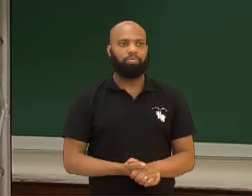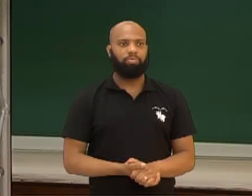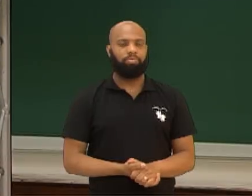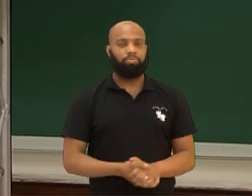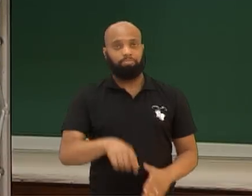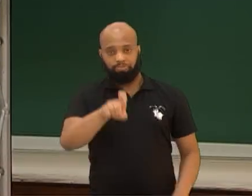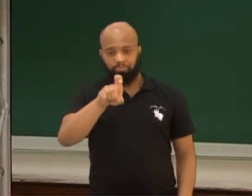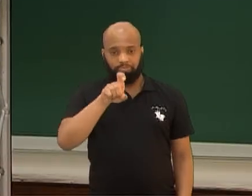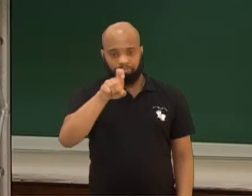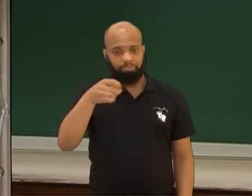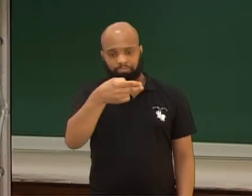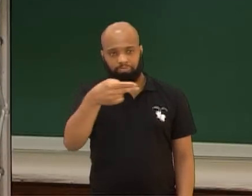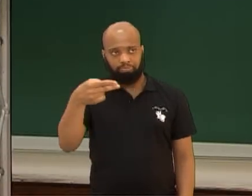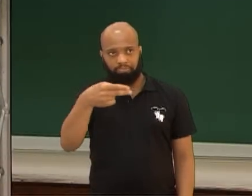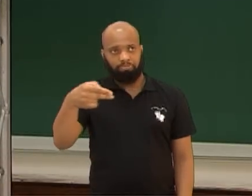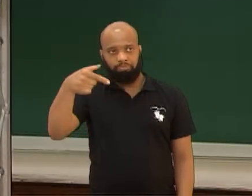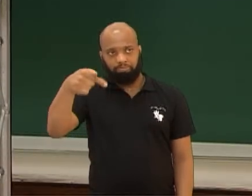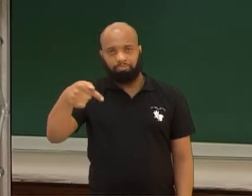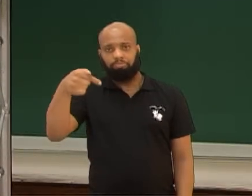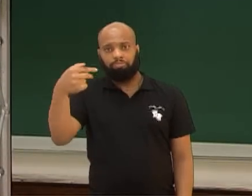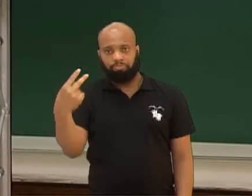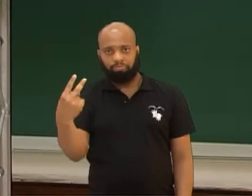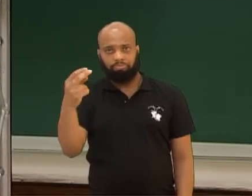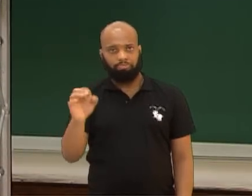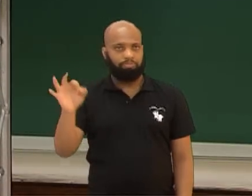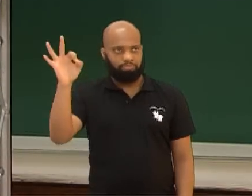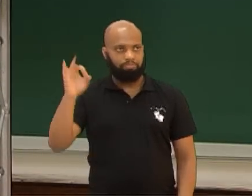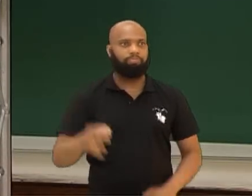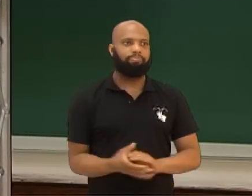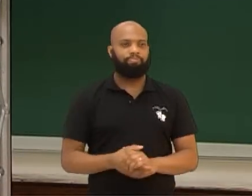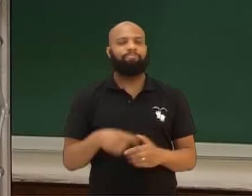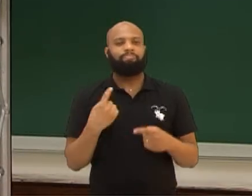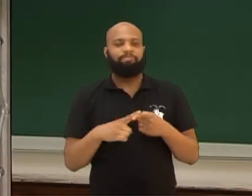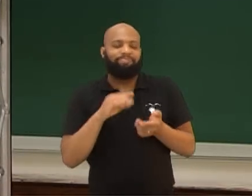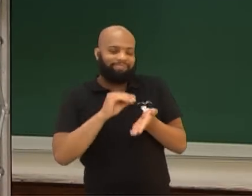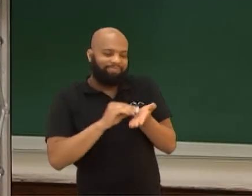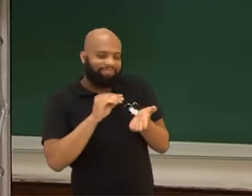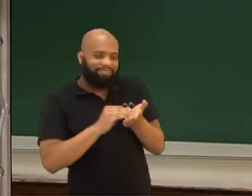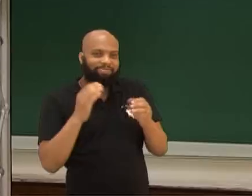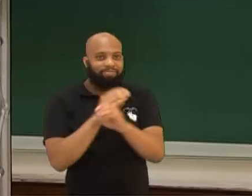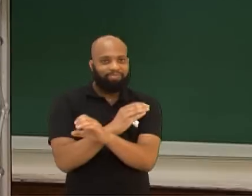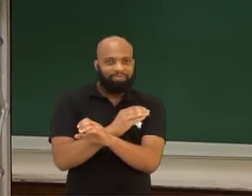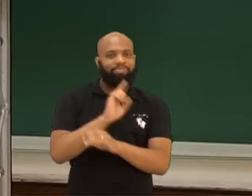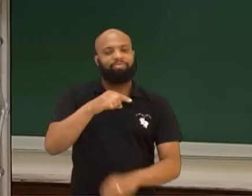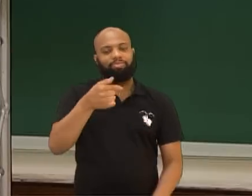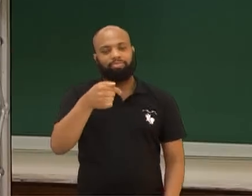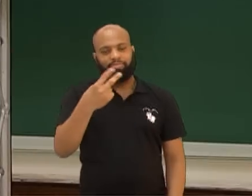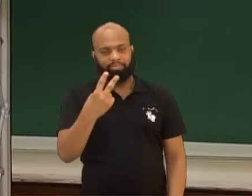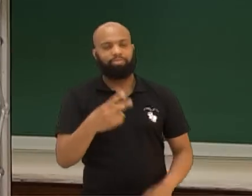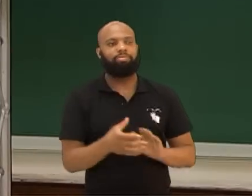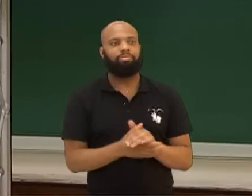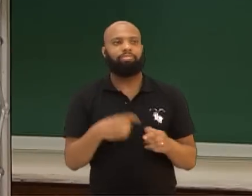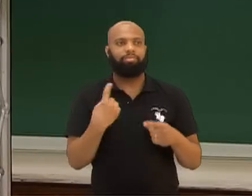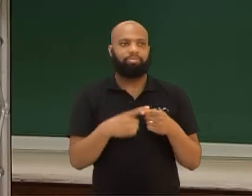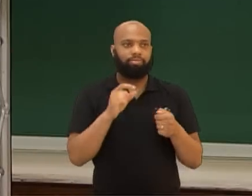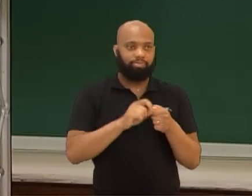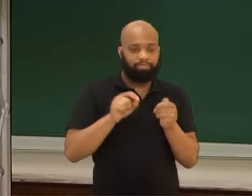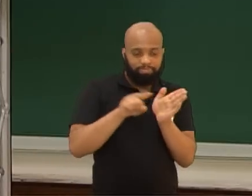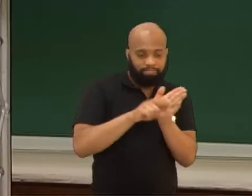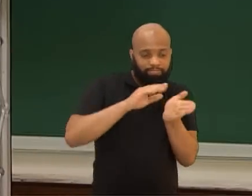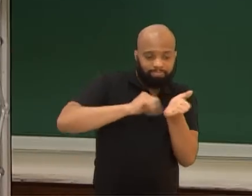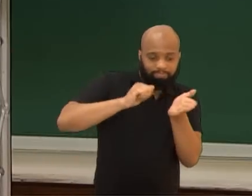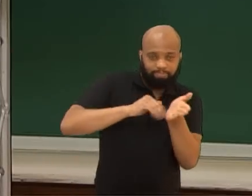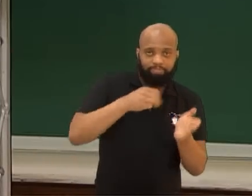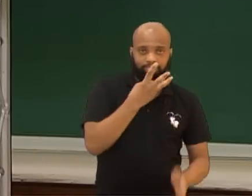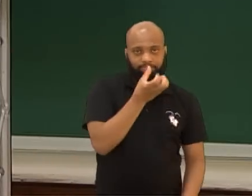esse x, ó, é exatamente aquele pedacinho dessa volta completa. Então, aqui eu diminui 360.